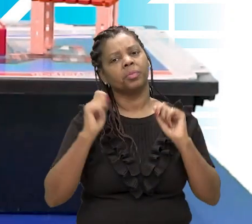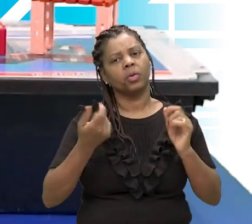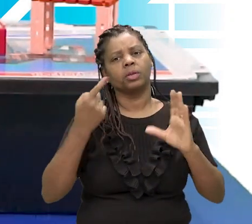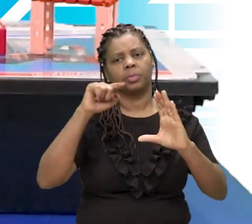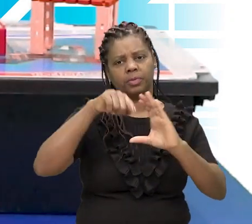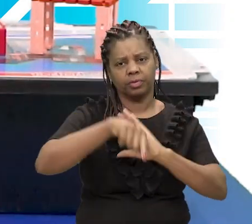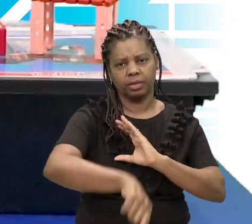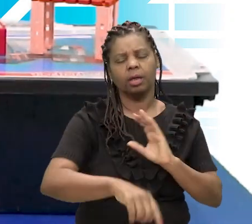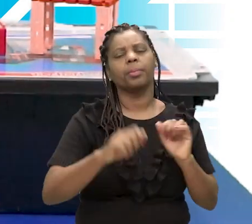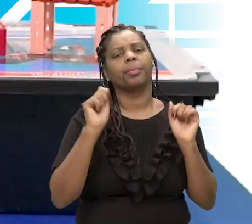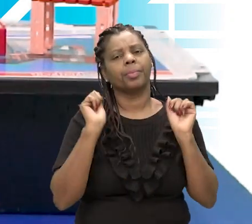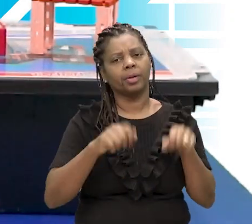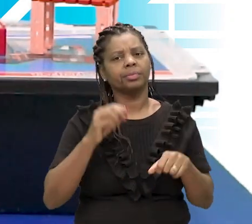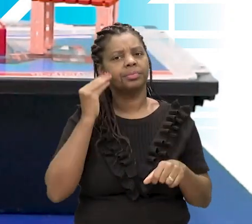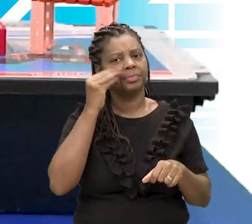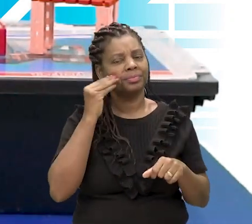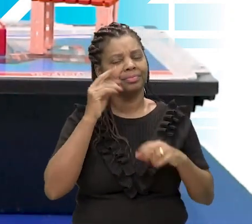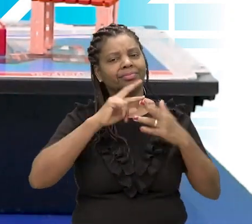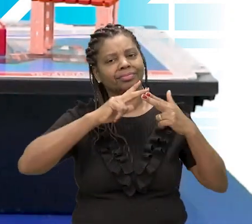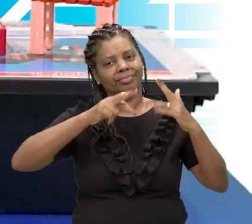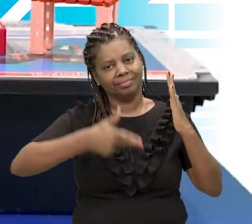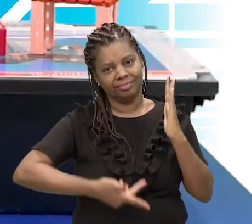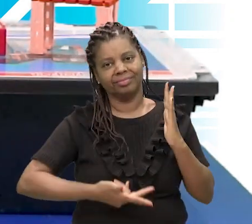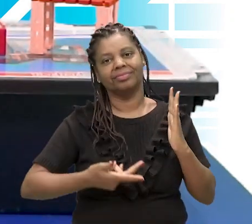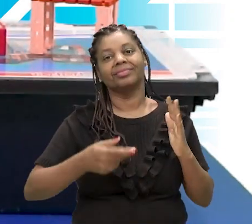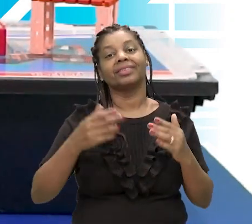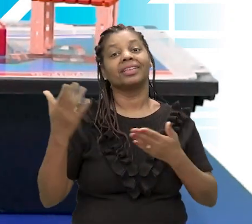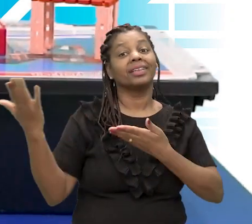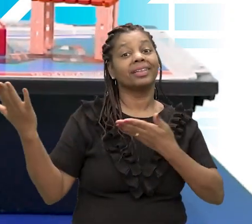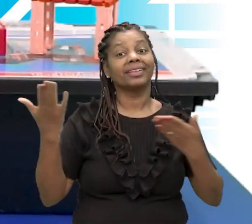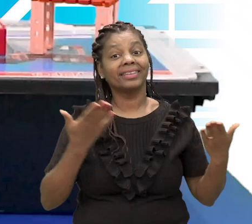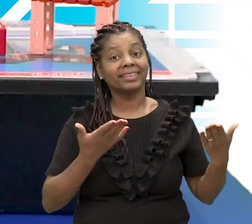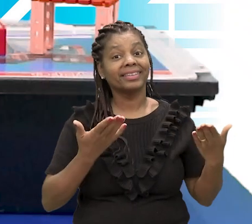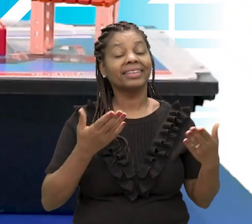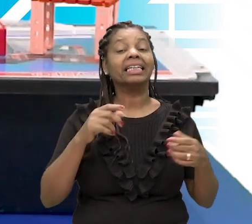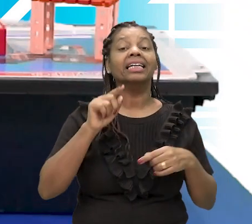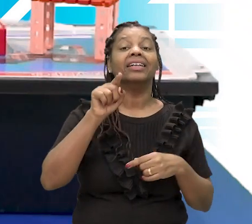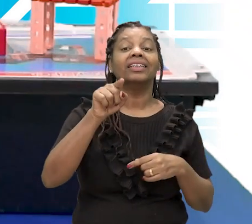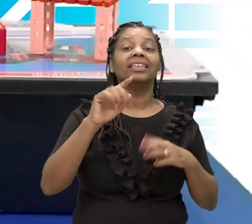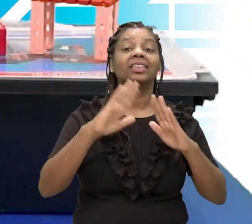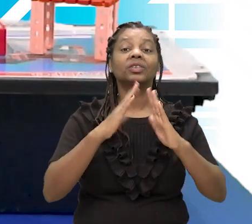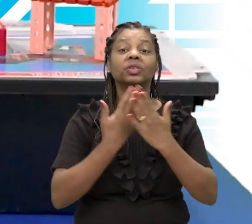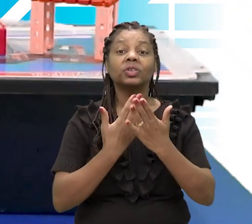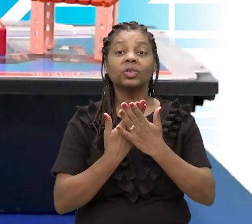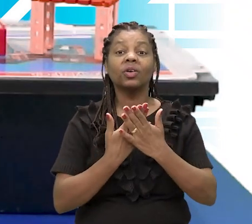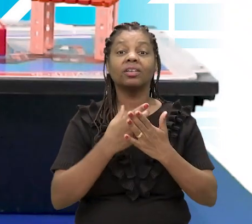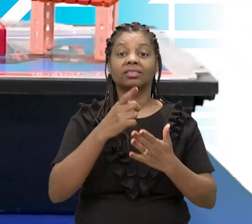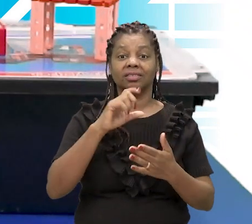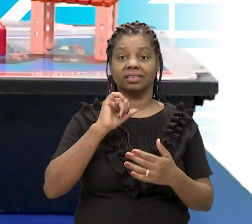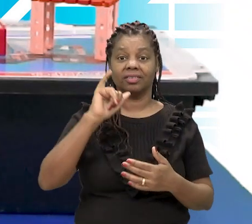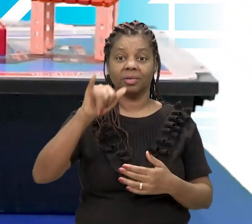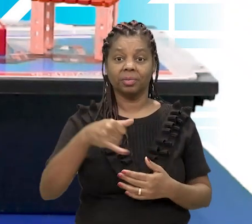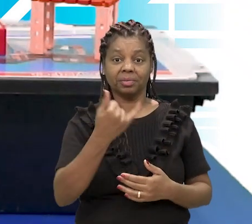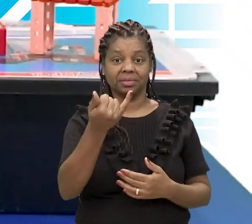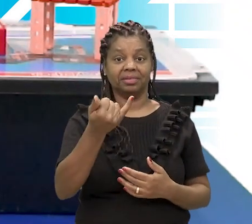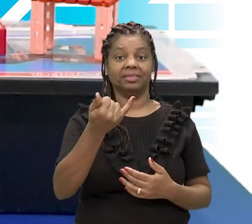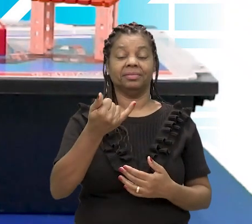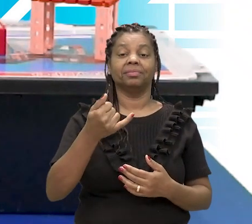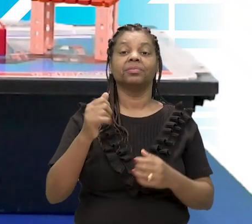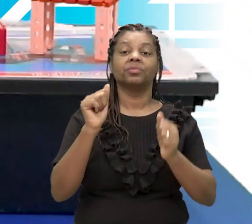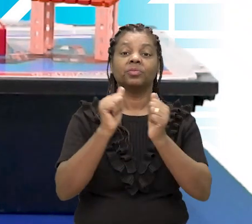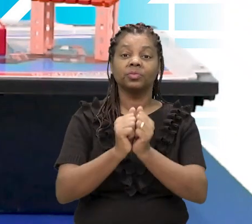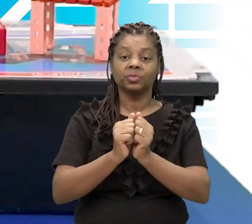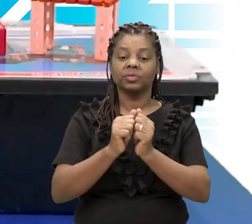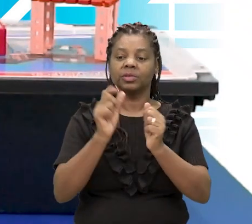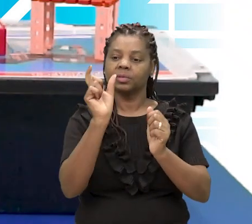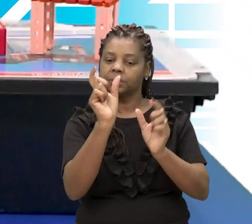eletricidade. É óbvio que dá para se aprofundar muito, dá para testar muita coisa aí. Então fica aí para você como ideia. Teste na sua escola, se você